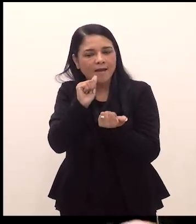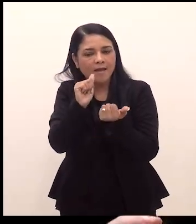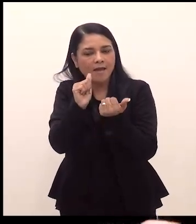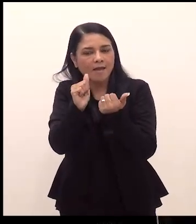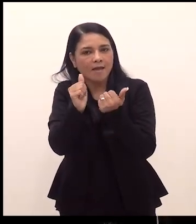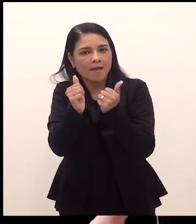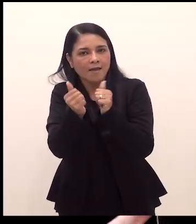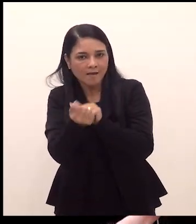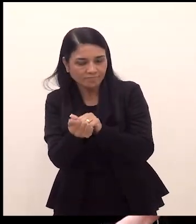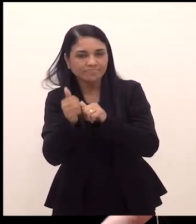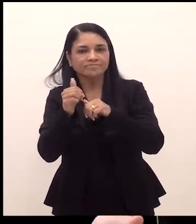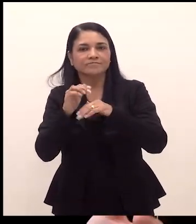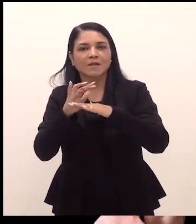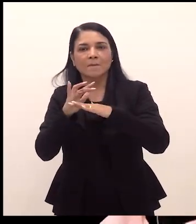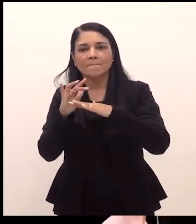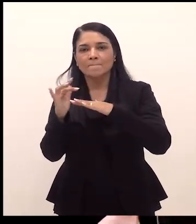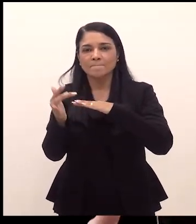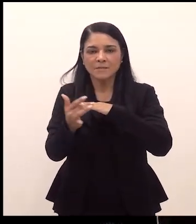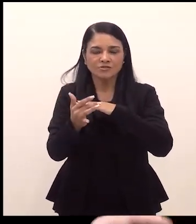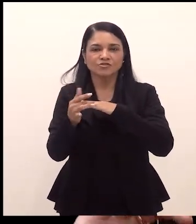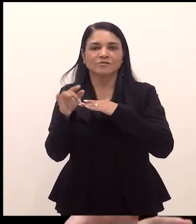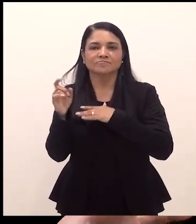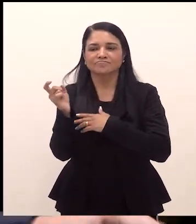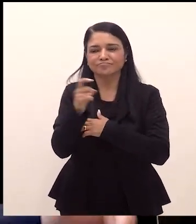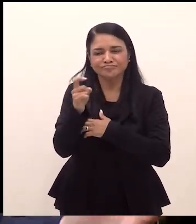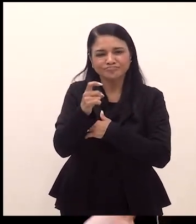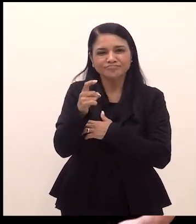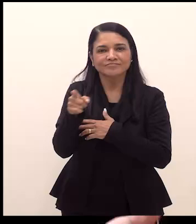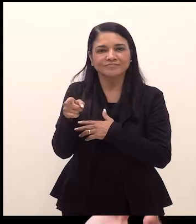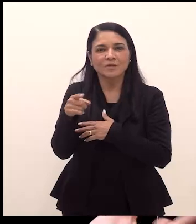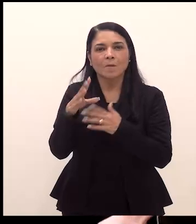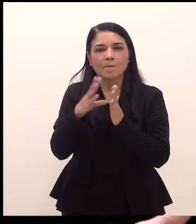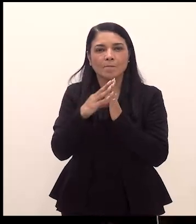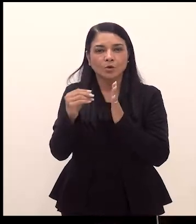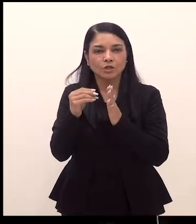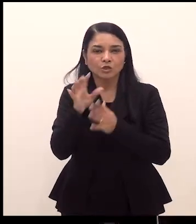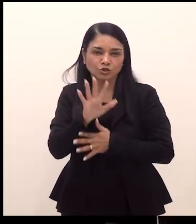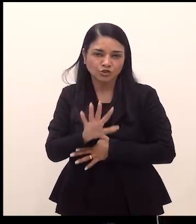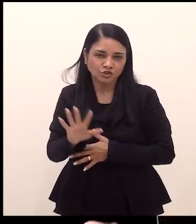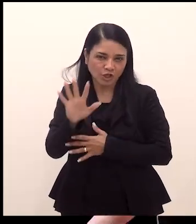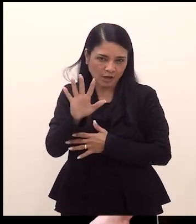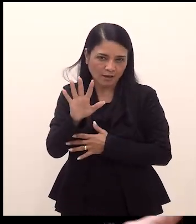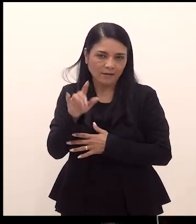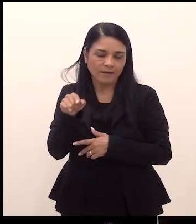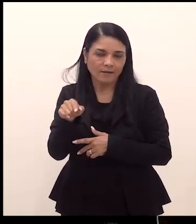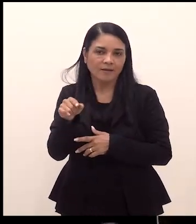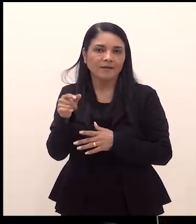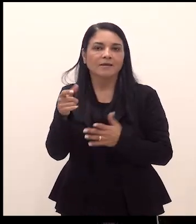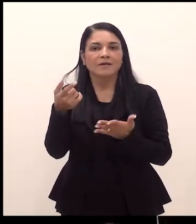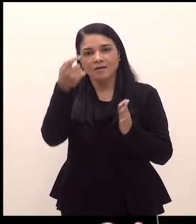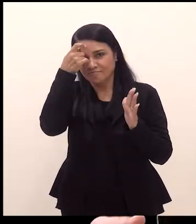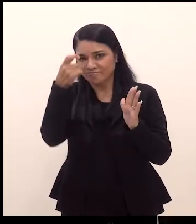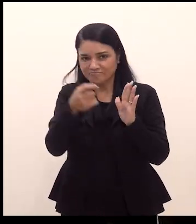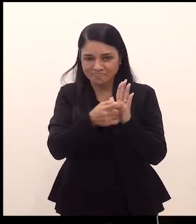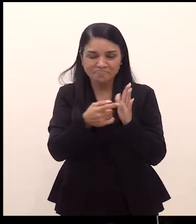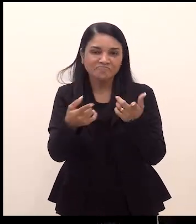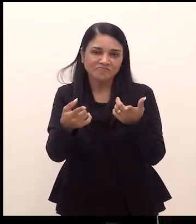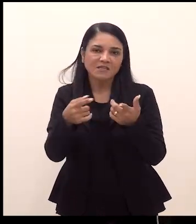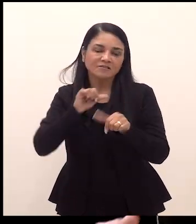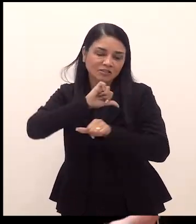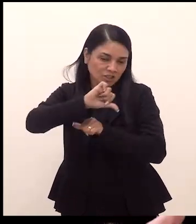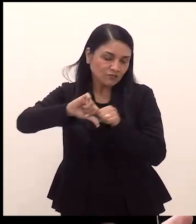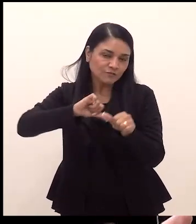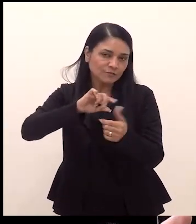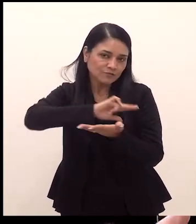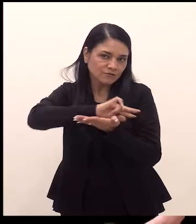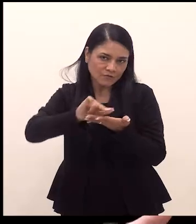começa a tentar se adaptar mídias que vêm sendo construídas de forma sintética, por modelos generativos, tudo isso compõe uma série